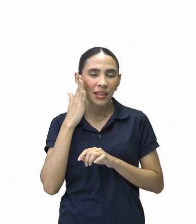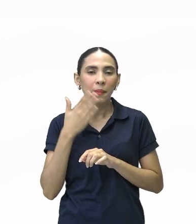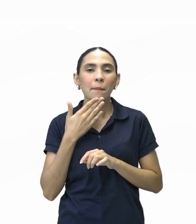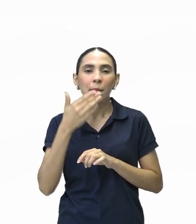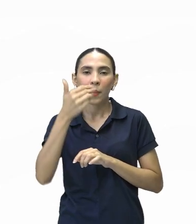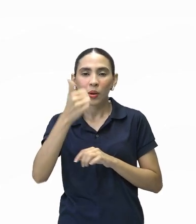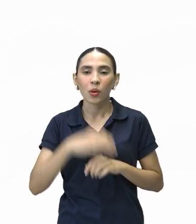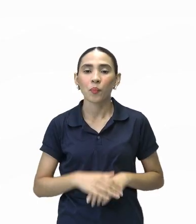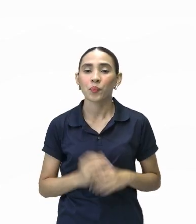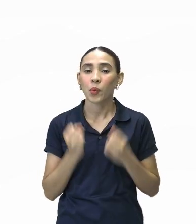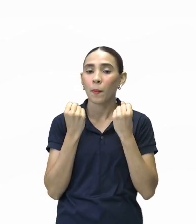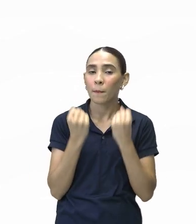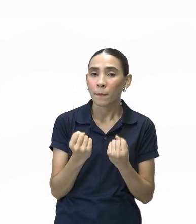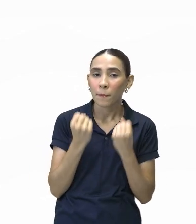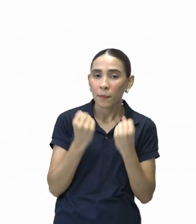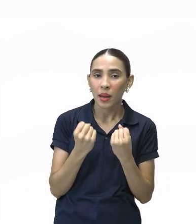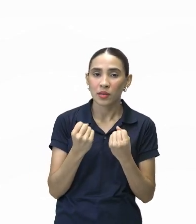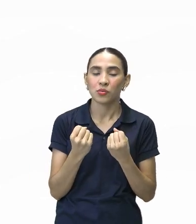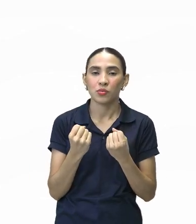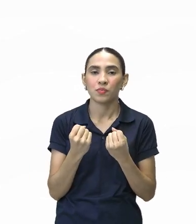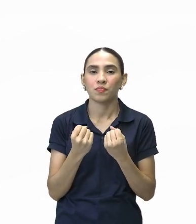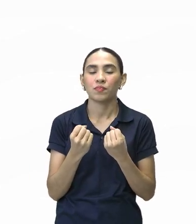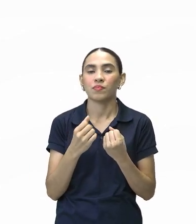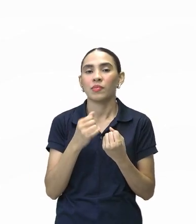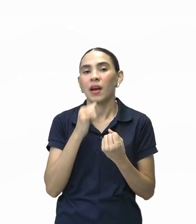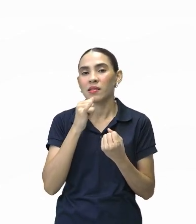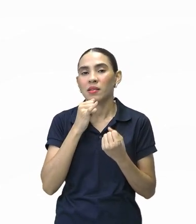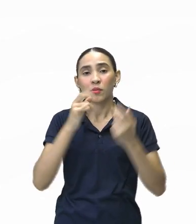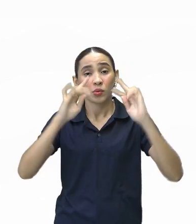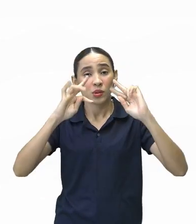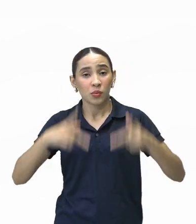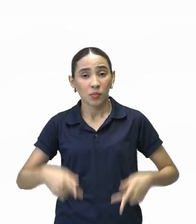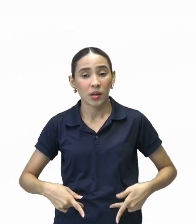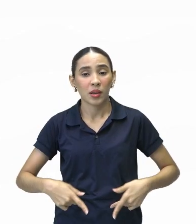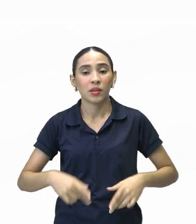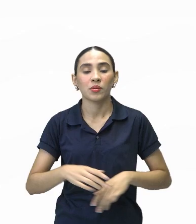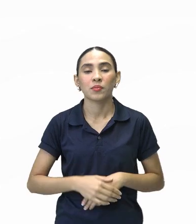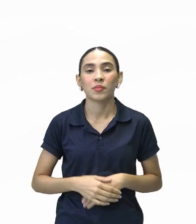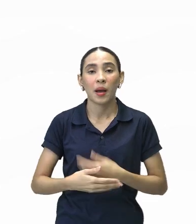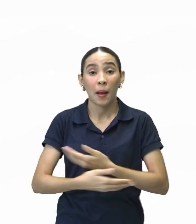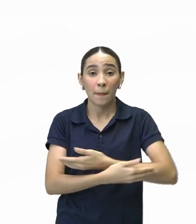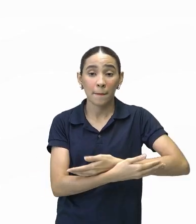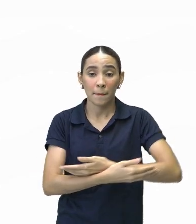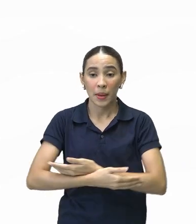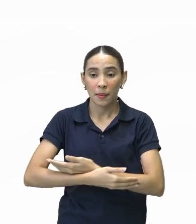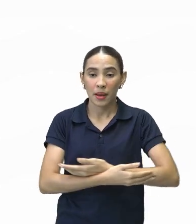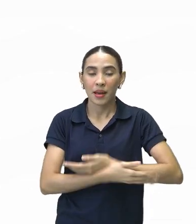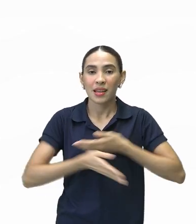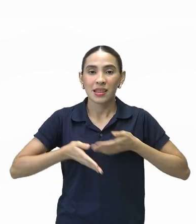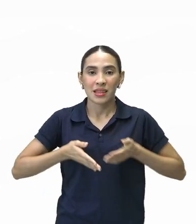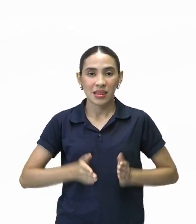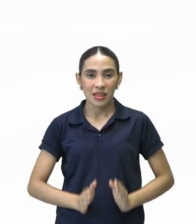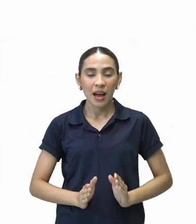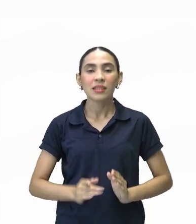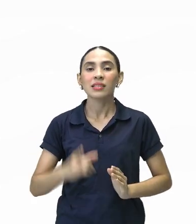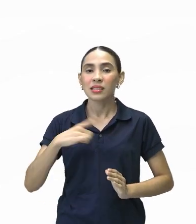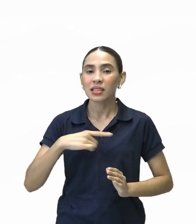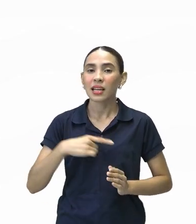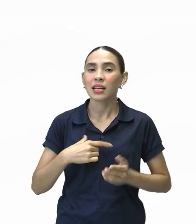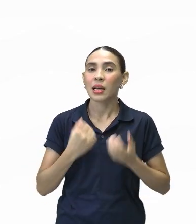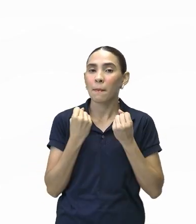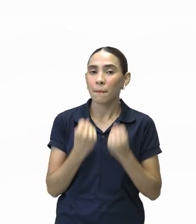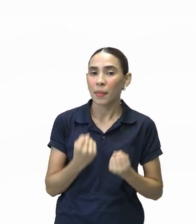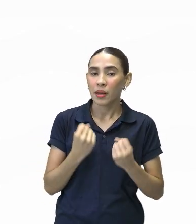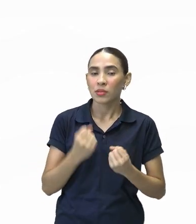melhor o peso dos indivíduos, né, dos seres humanos, dos bebês que nascem, tem um peso